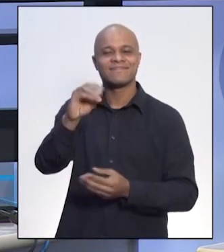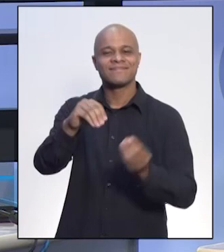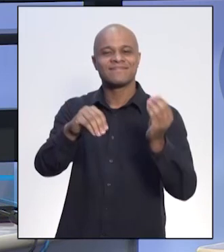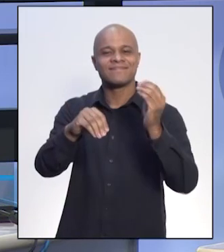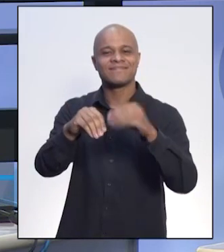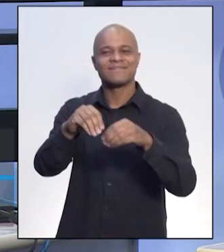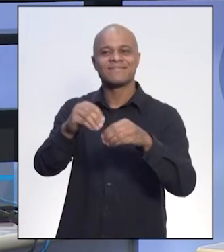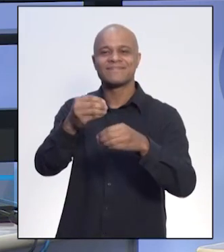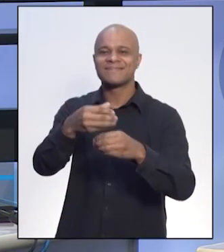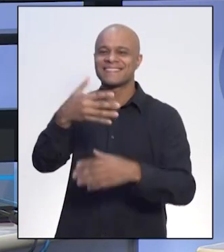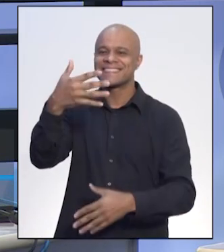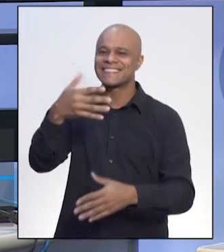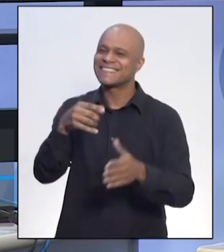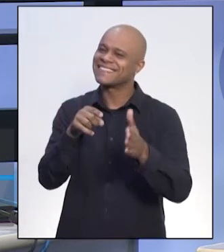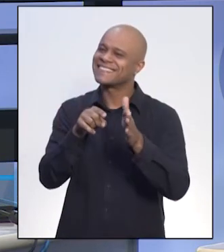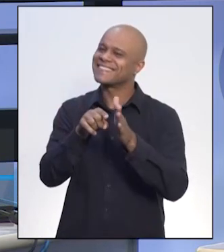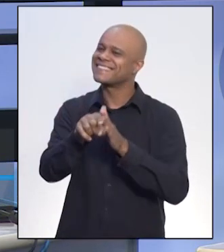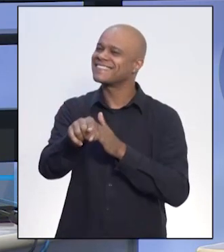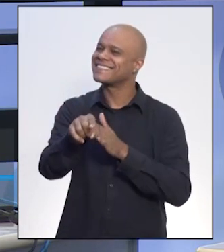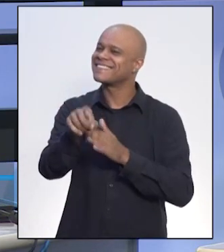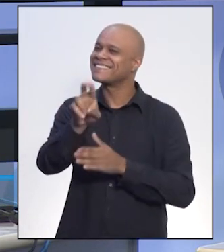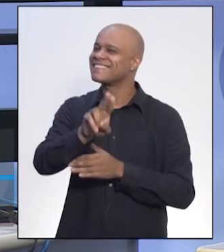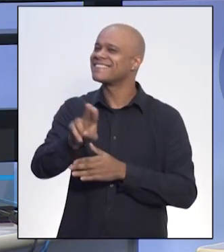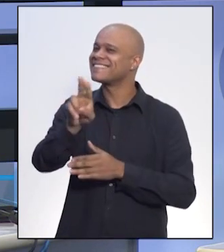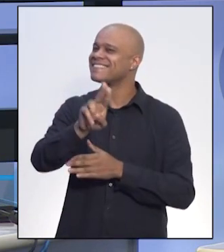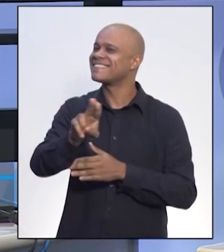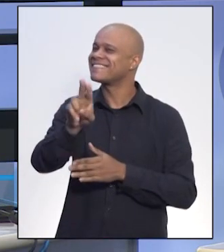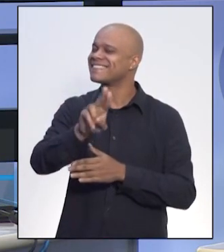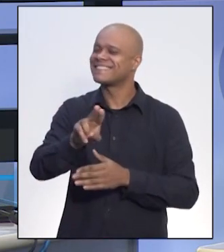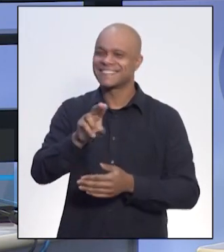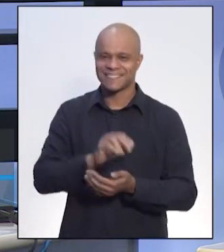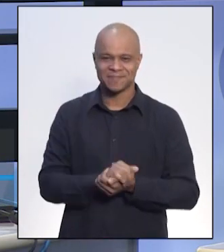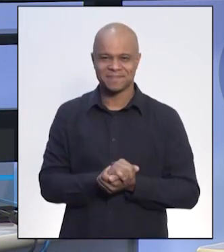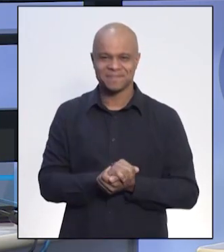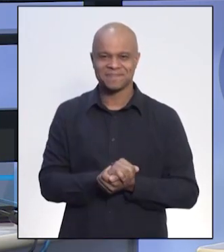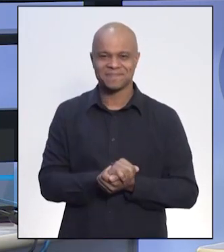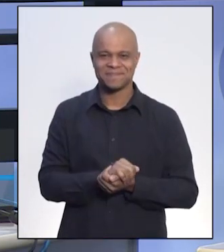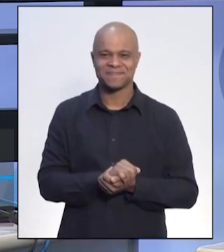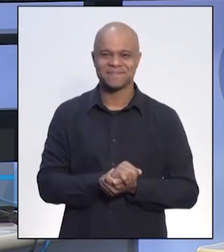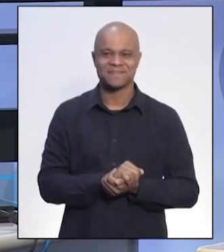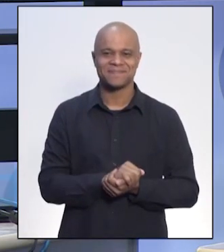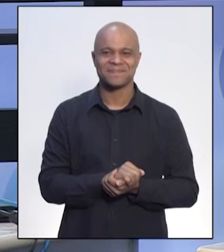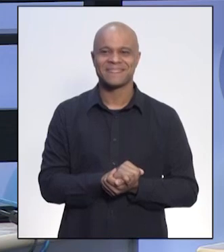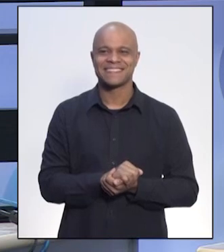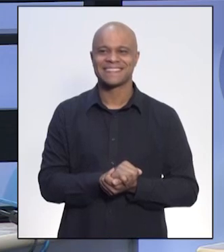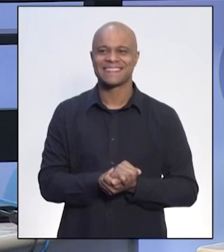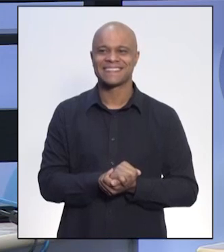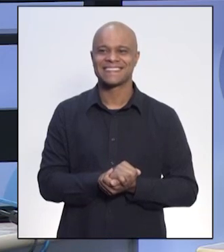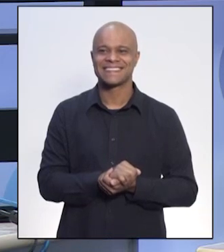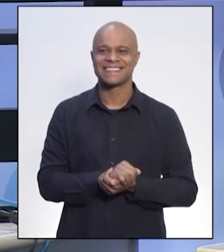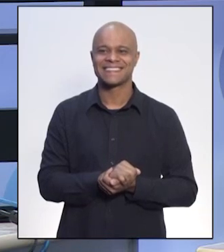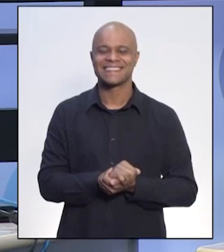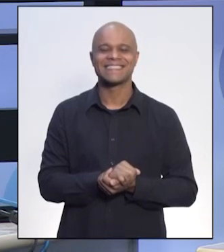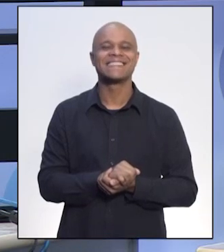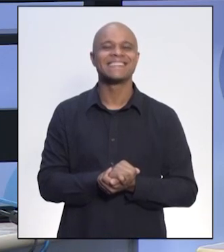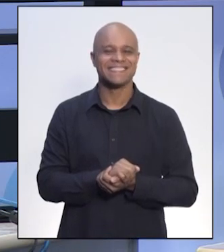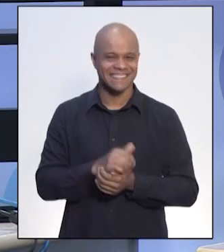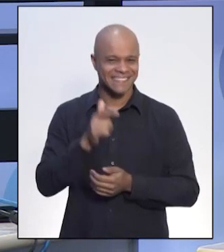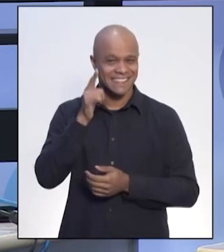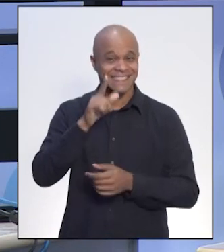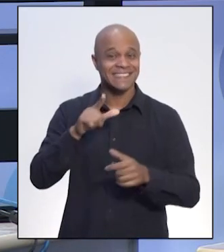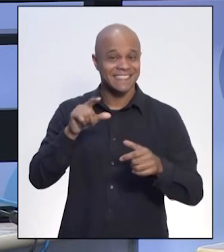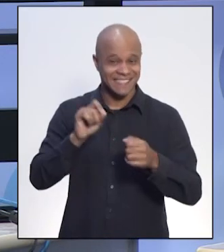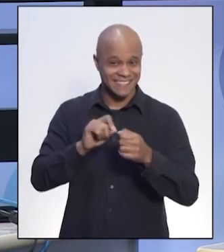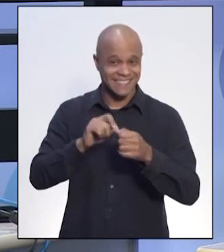gente aquela perguntinha que eu sempre utilizo, né? A próxima, por gentileza. Se vocês conseguiram realizar a